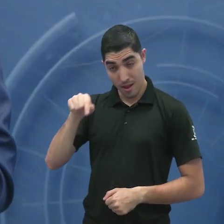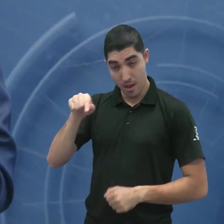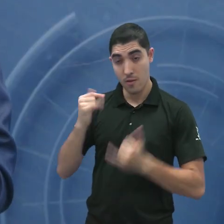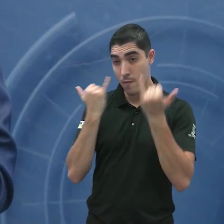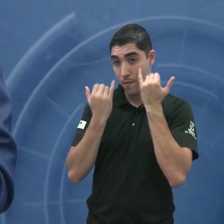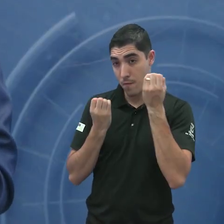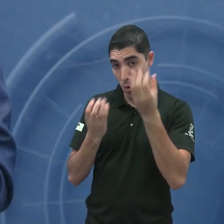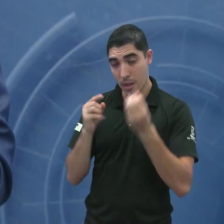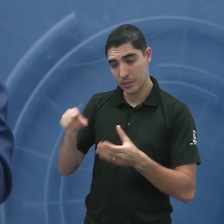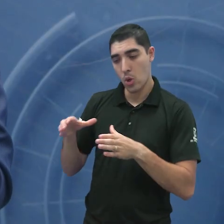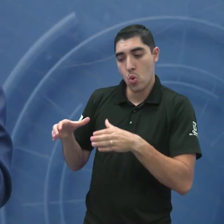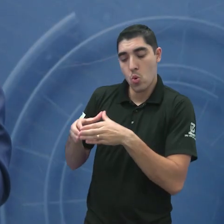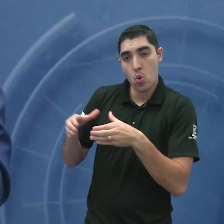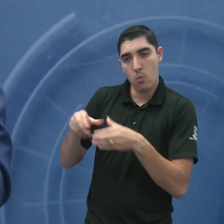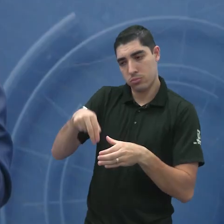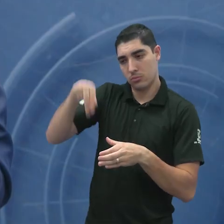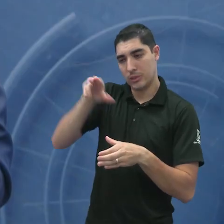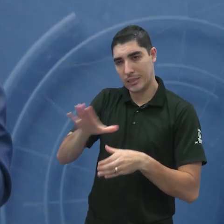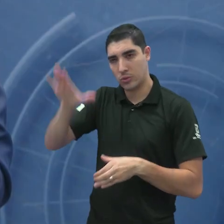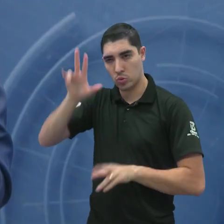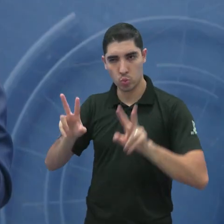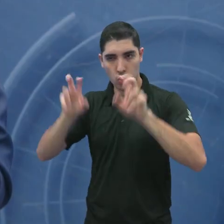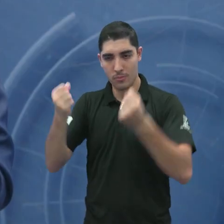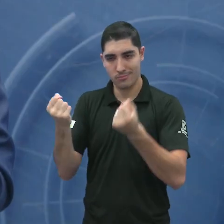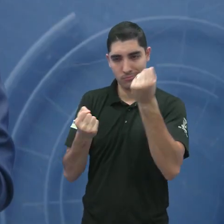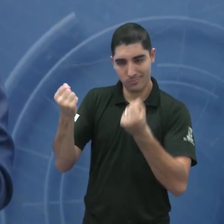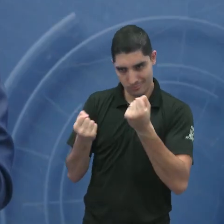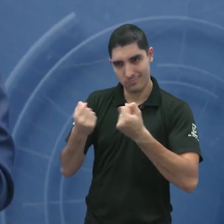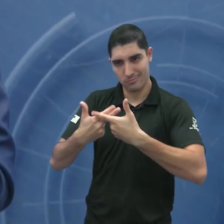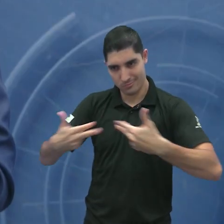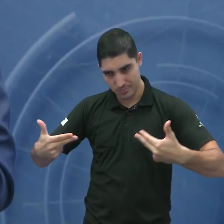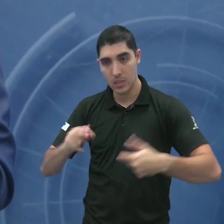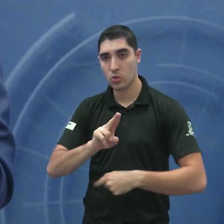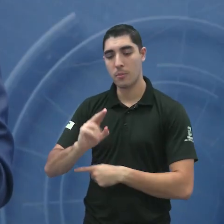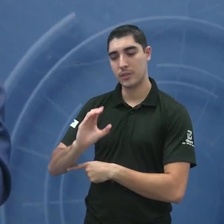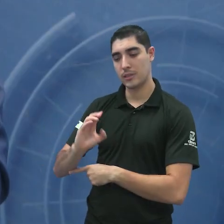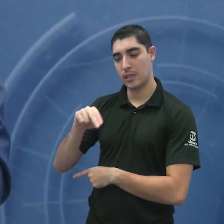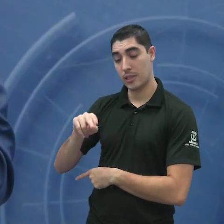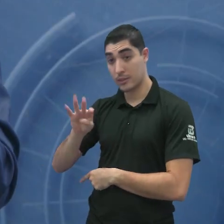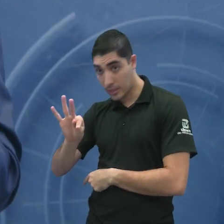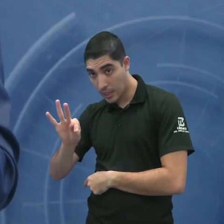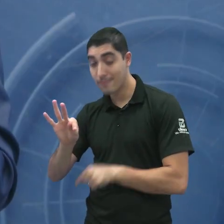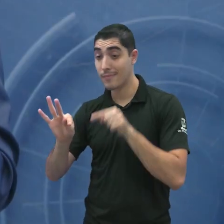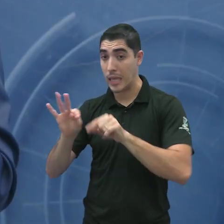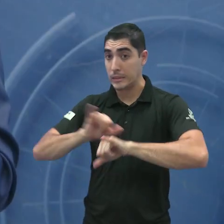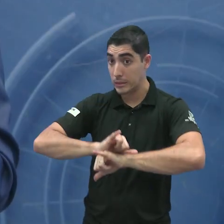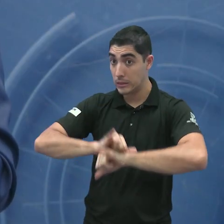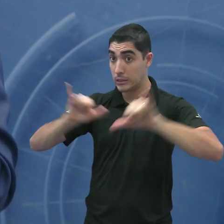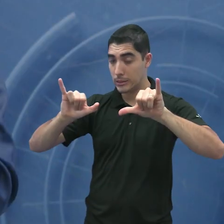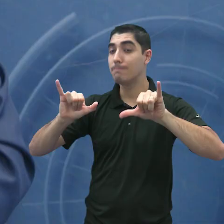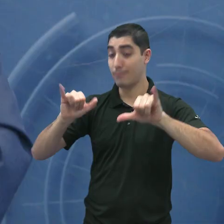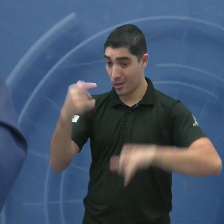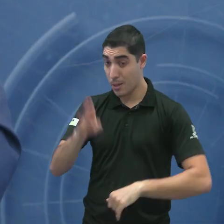né, da Confederação Nacional dos Transportes, a CNT, mostra a situação preocupante das